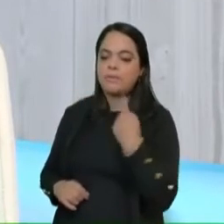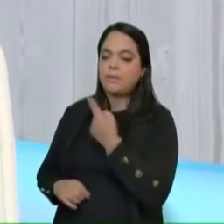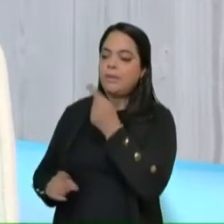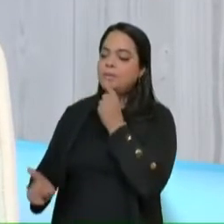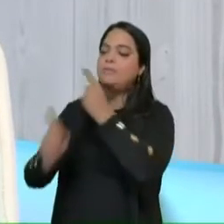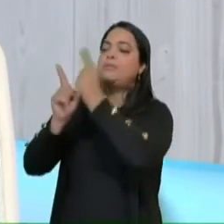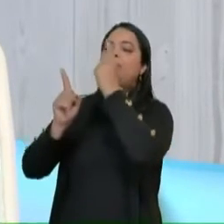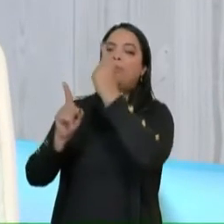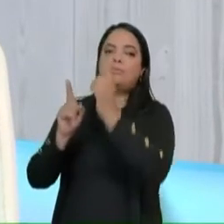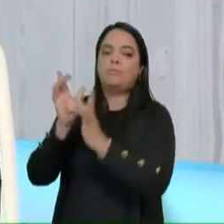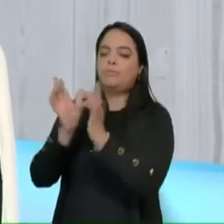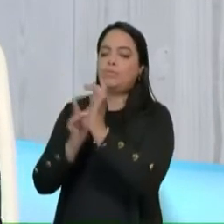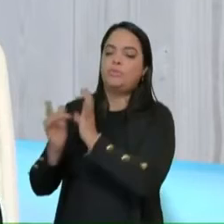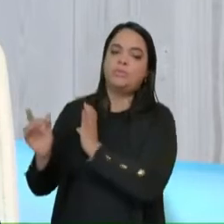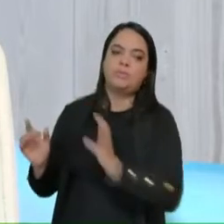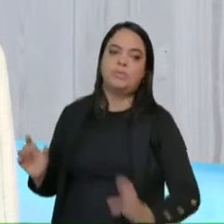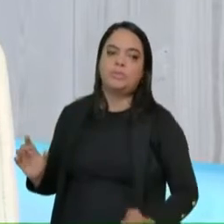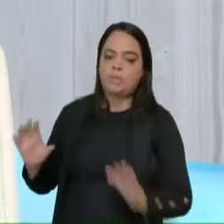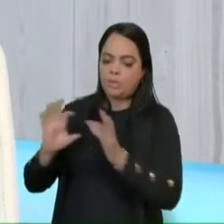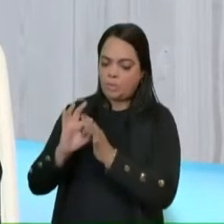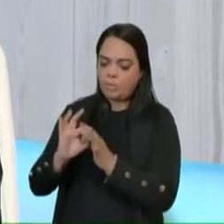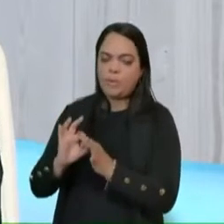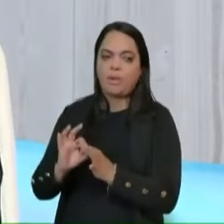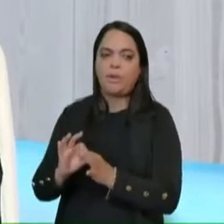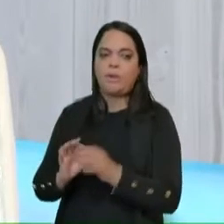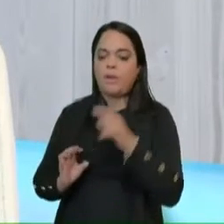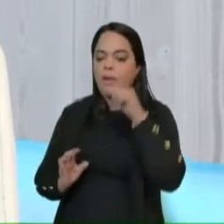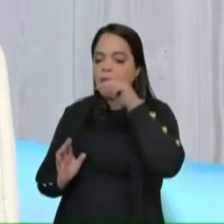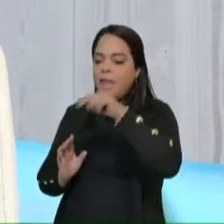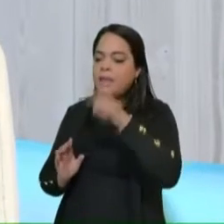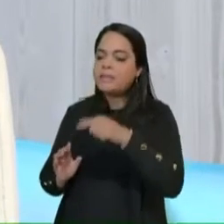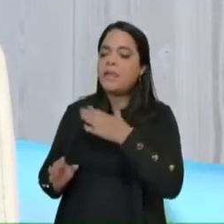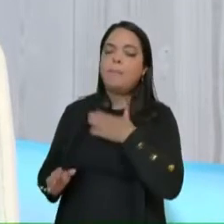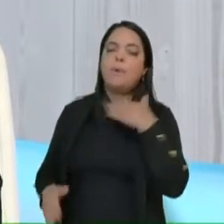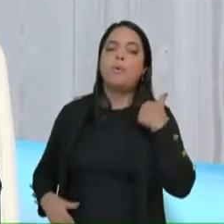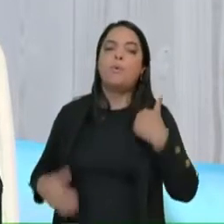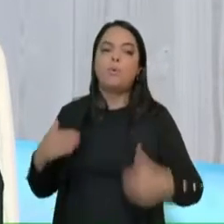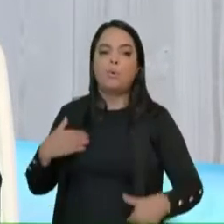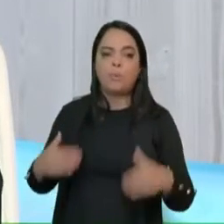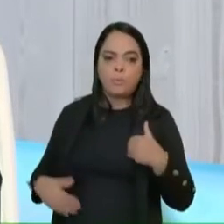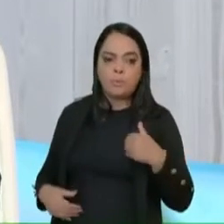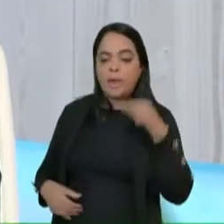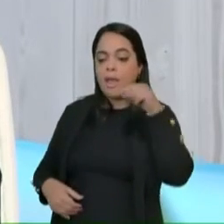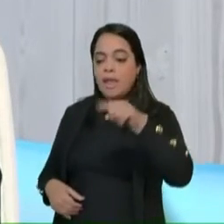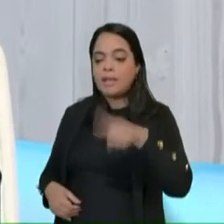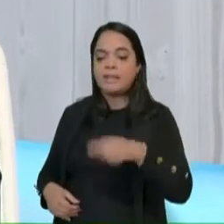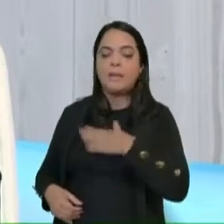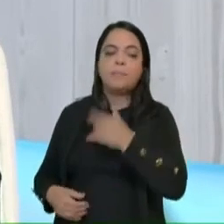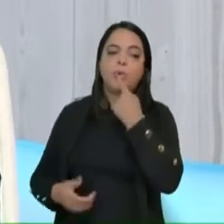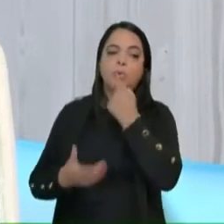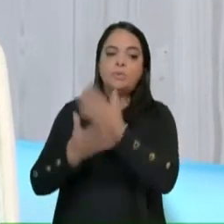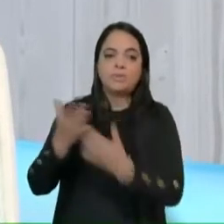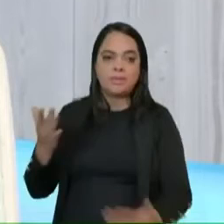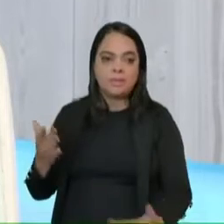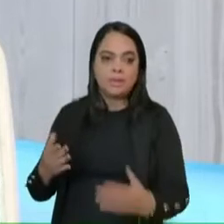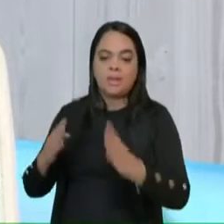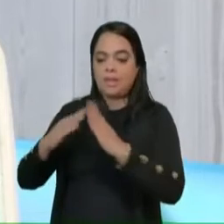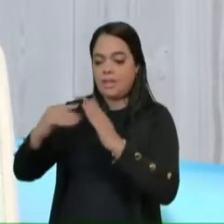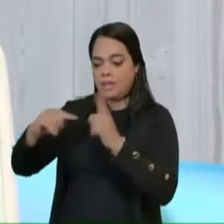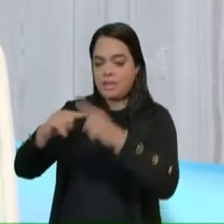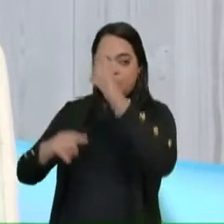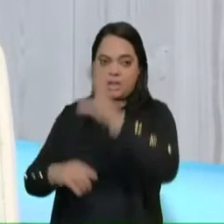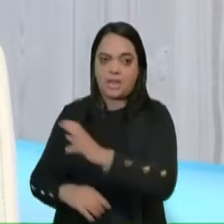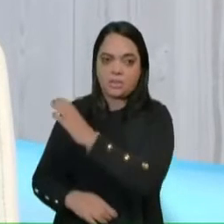Cristo na comunhão né ISO é o meu corpo Isto é o meu sangue né então a igreja católica é uma igreja do corpo